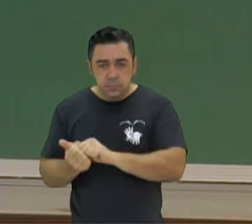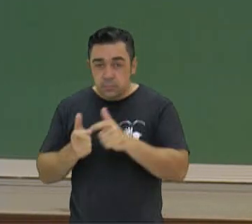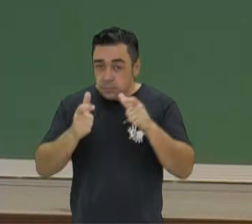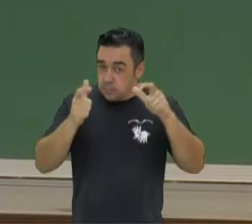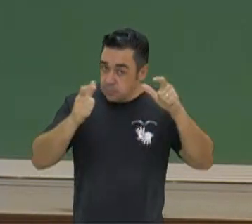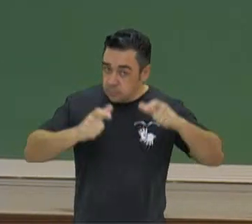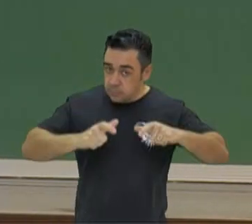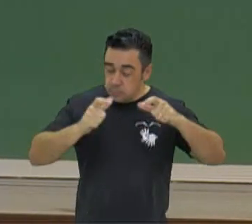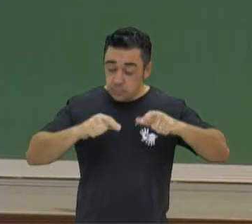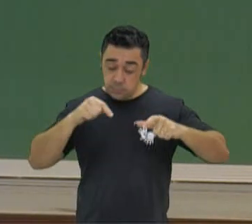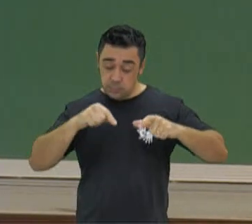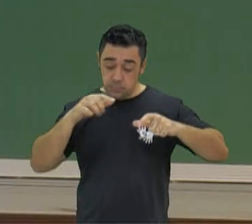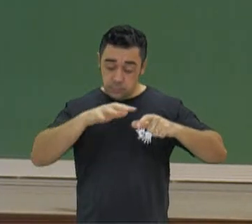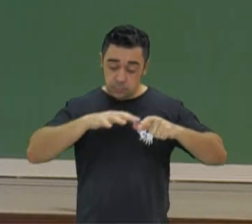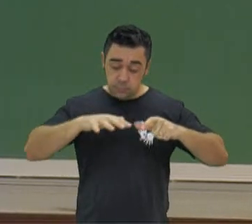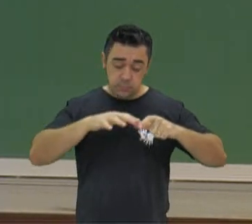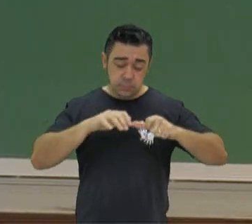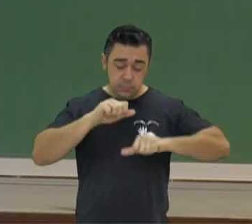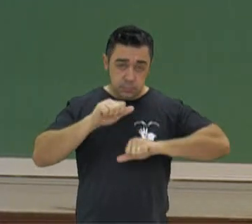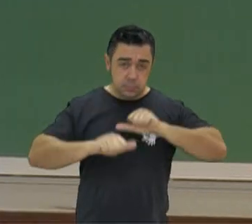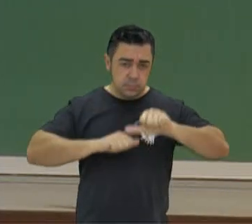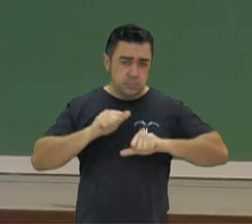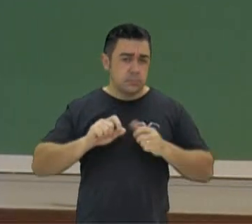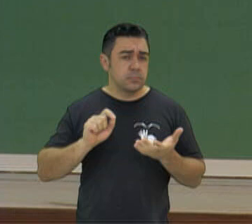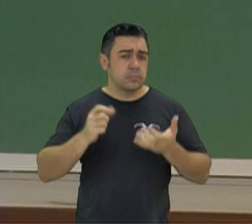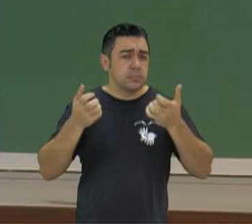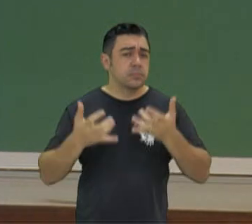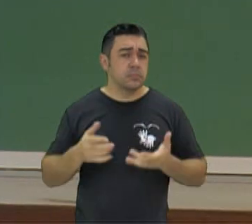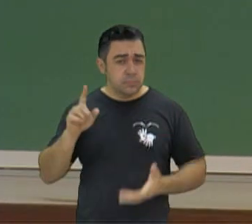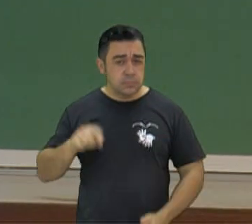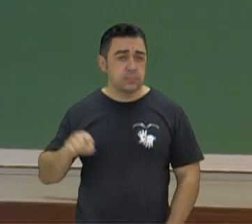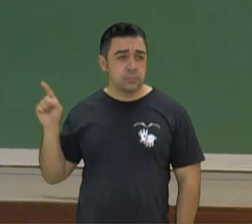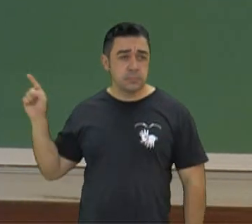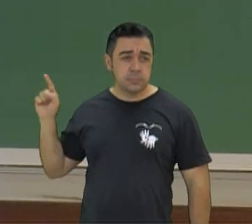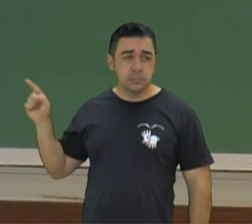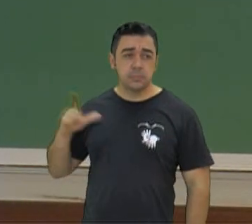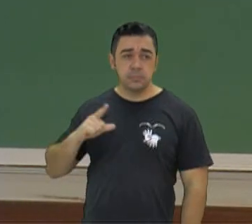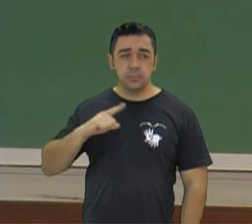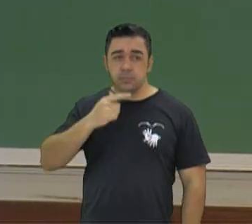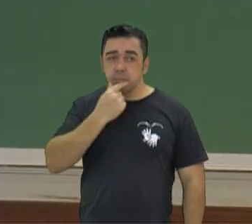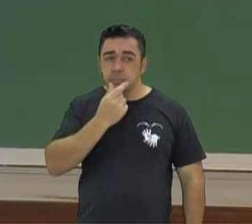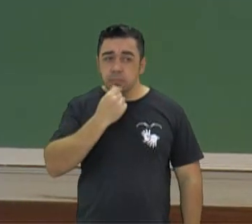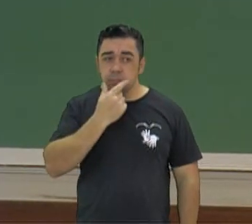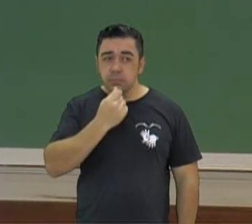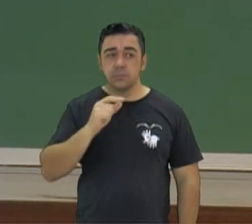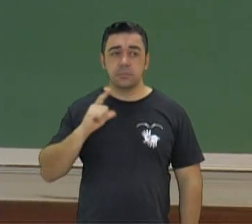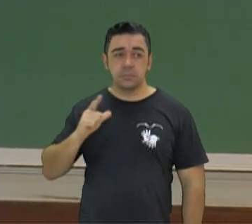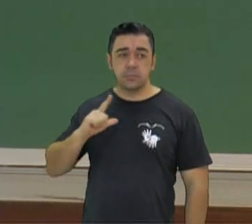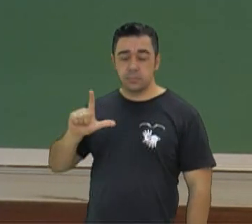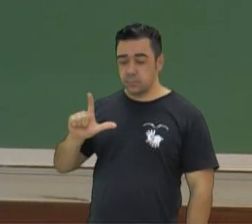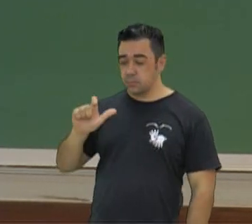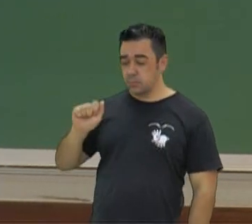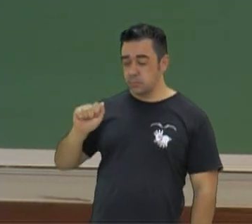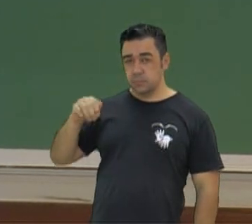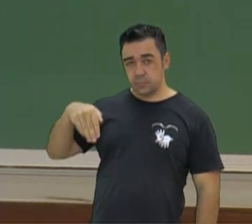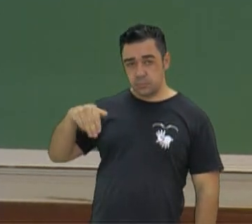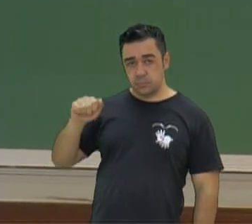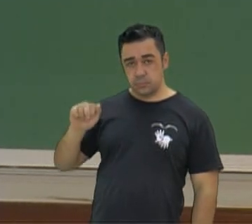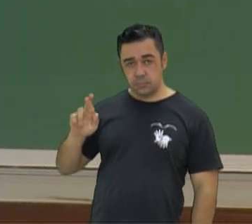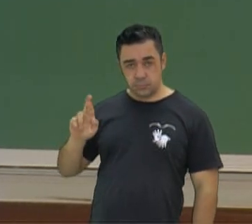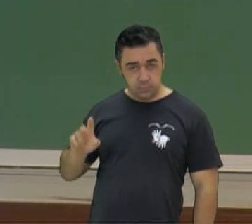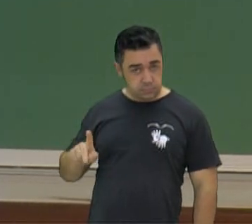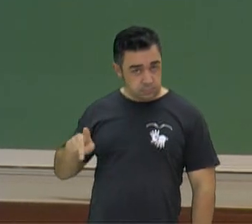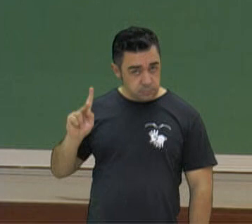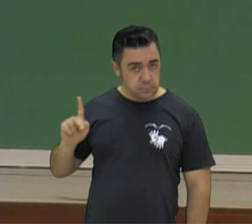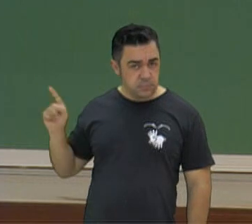meio fez com que esse animal se transformasse? Quem que dizia isso? Lamarck. Então, essa teoria está de acordo com a lei do uso e desuso